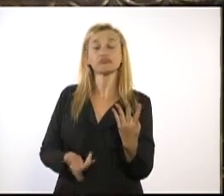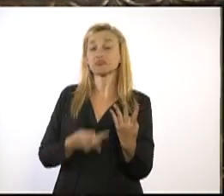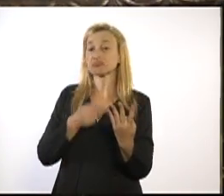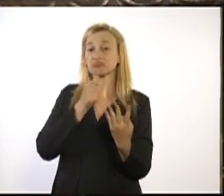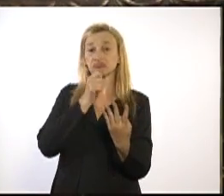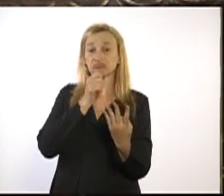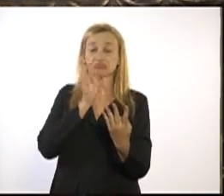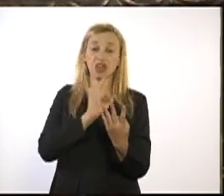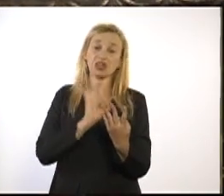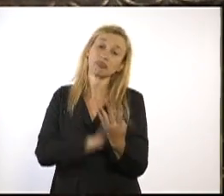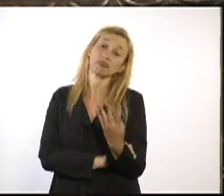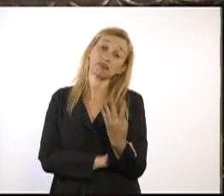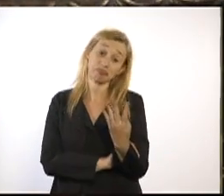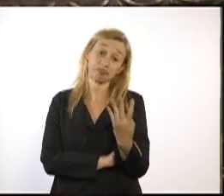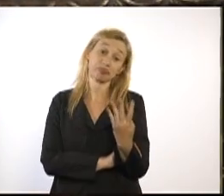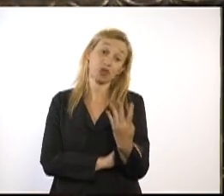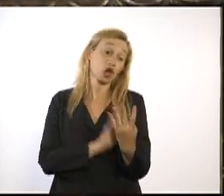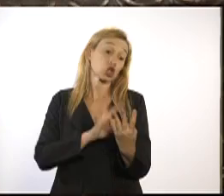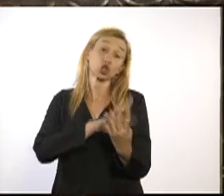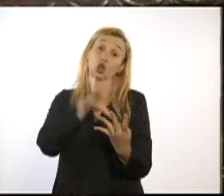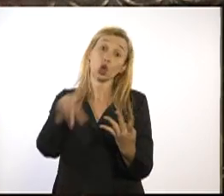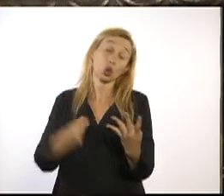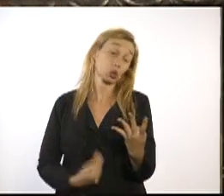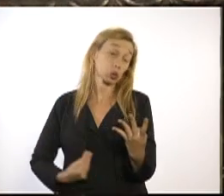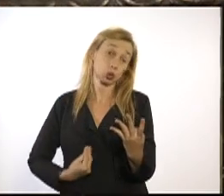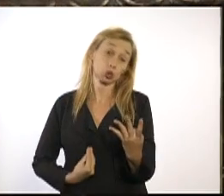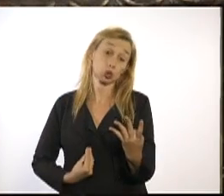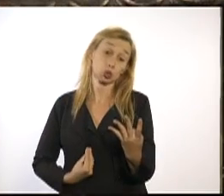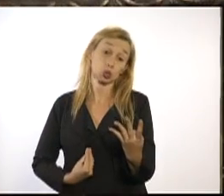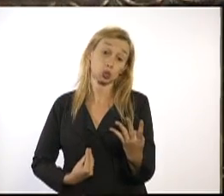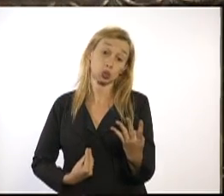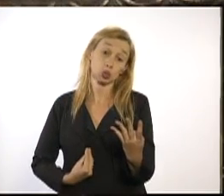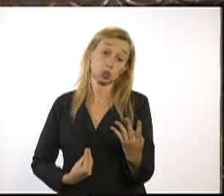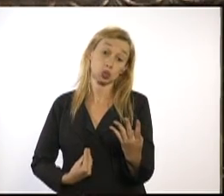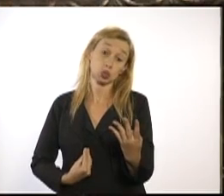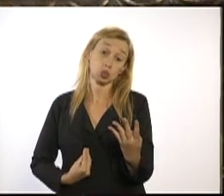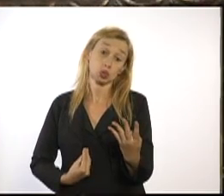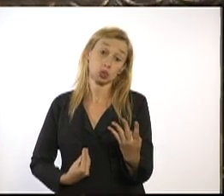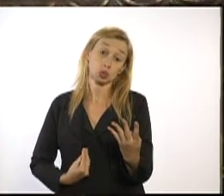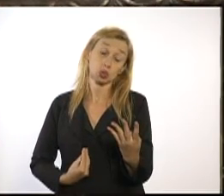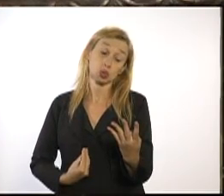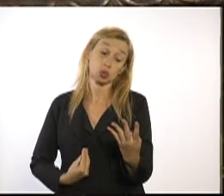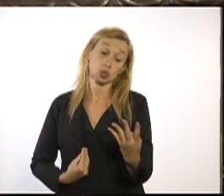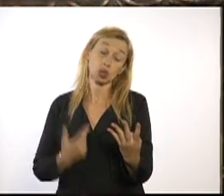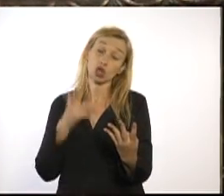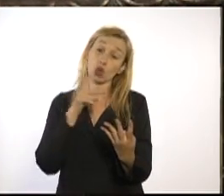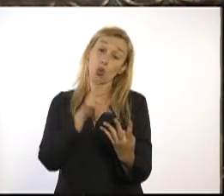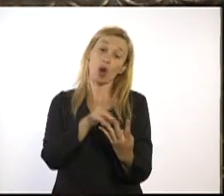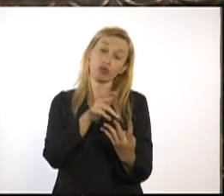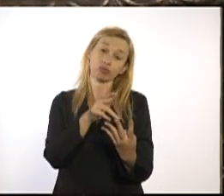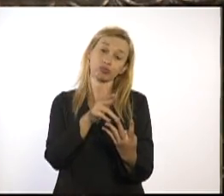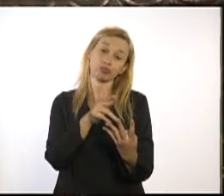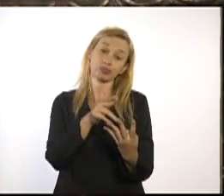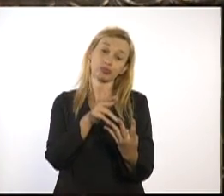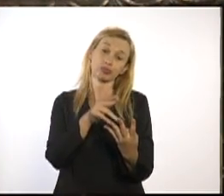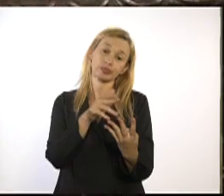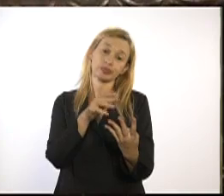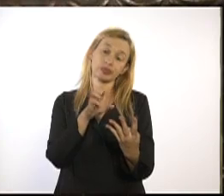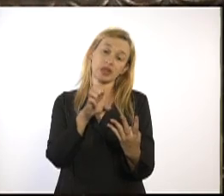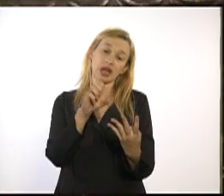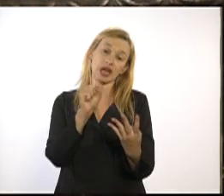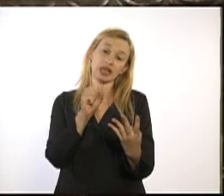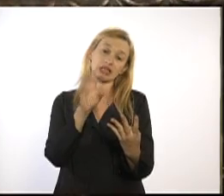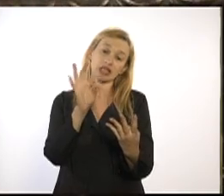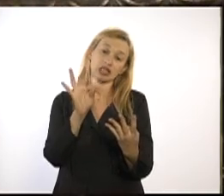Nenhuma. São todos da mesma estirpe. Não há